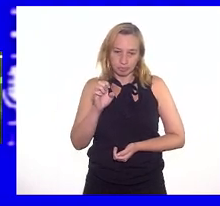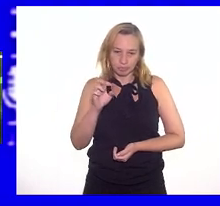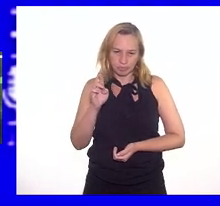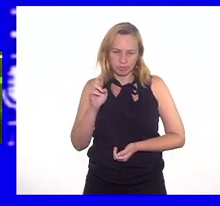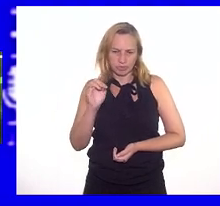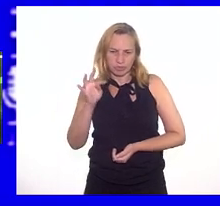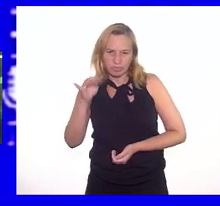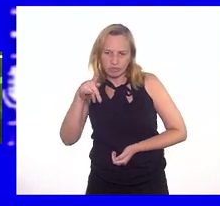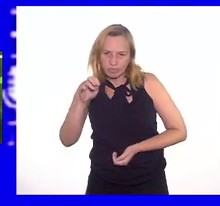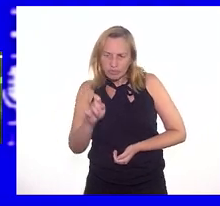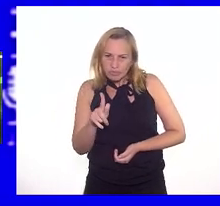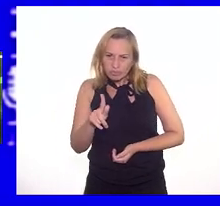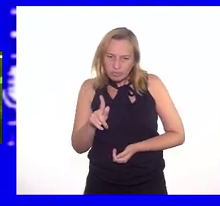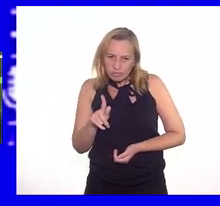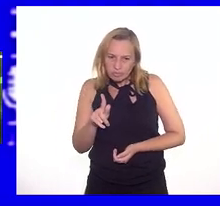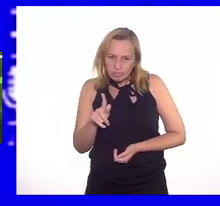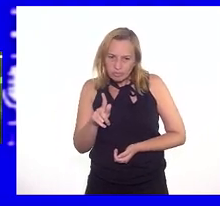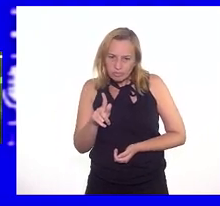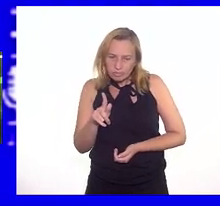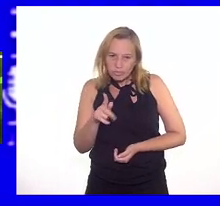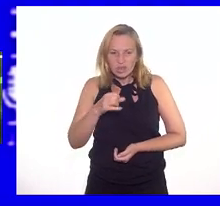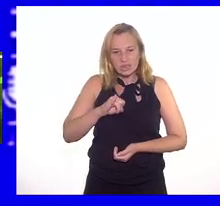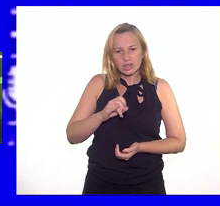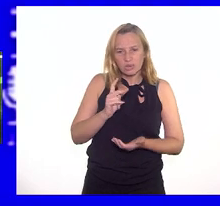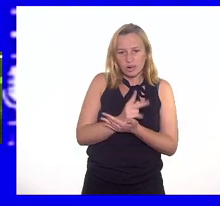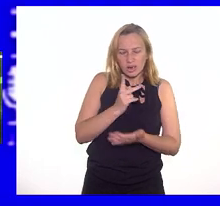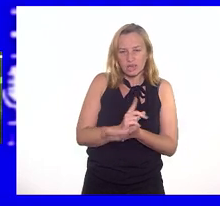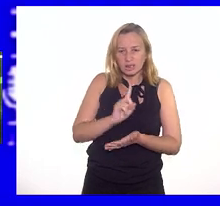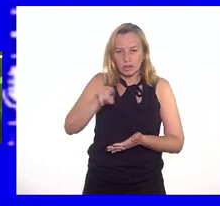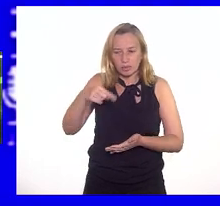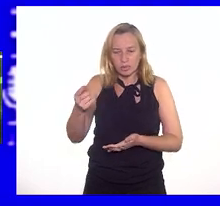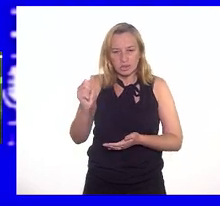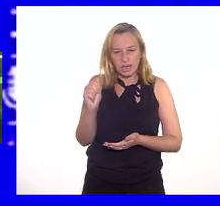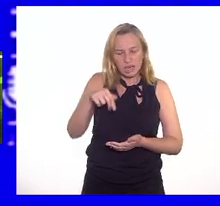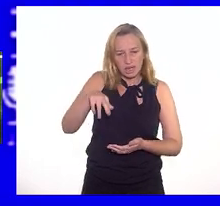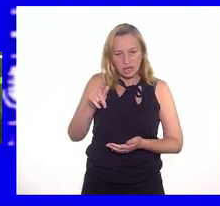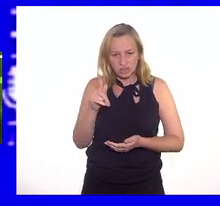né? Se eu falei errado, depois a Ângela vai me corrigir.